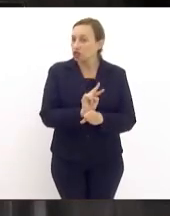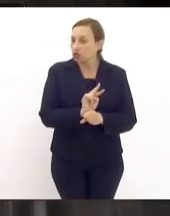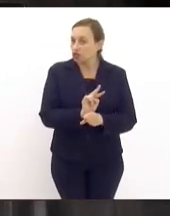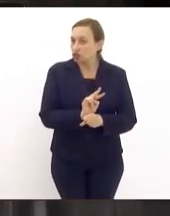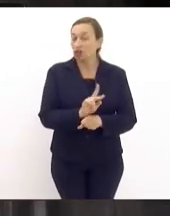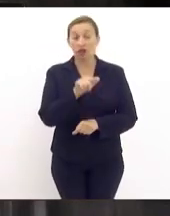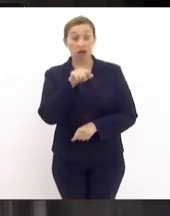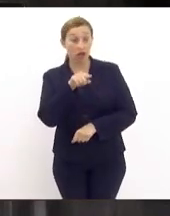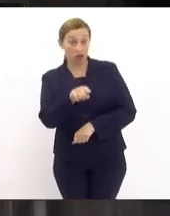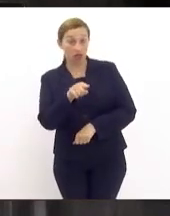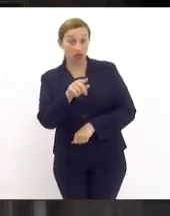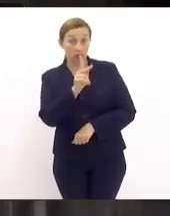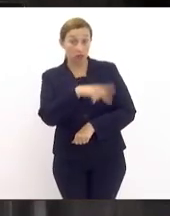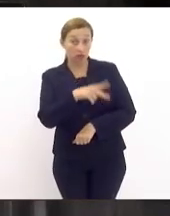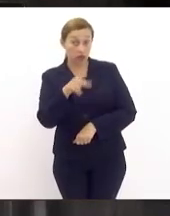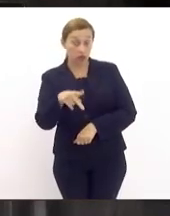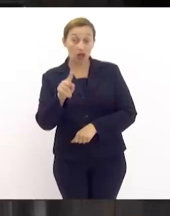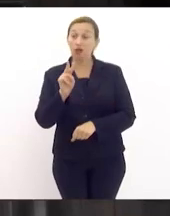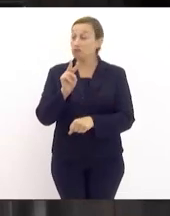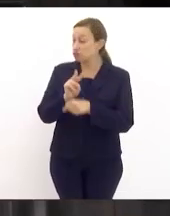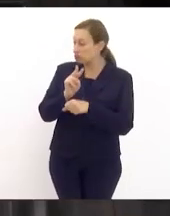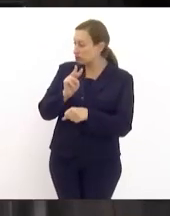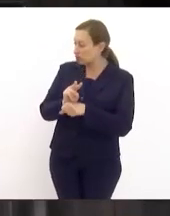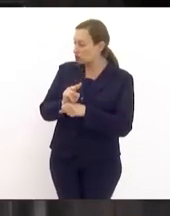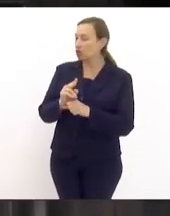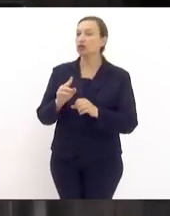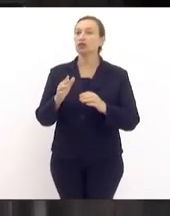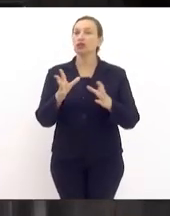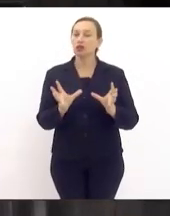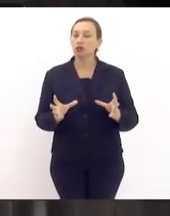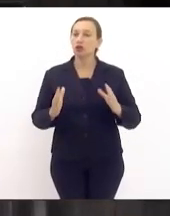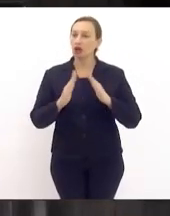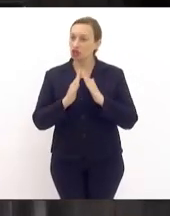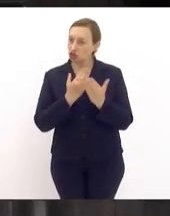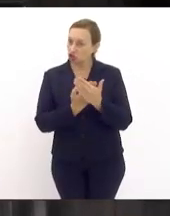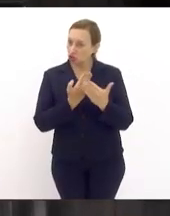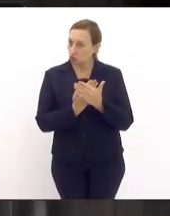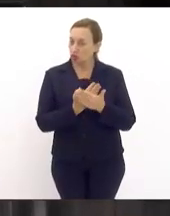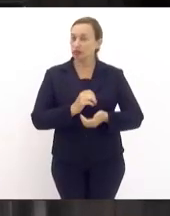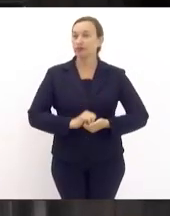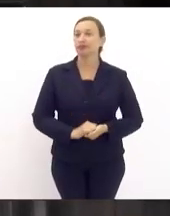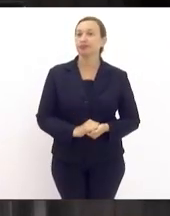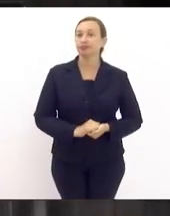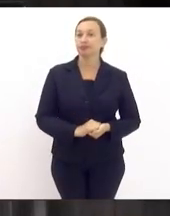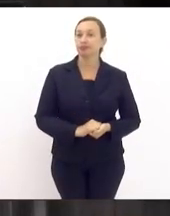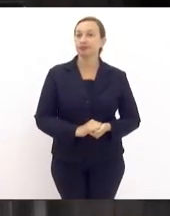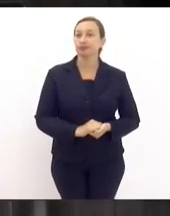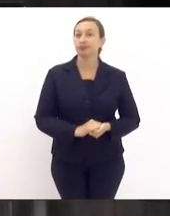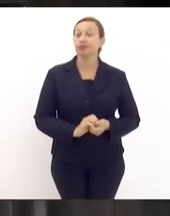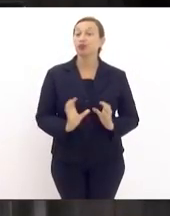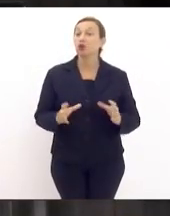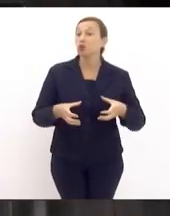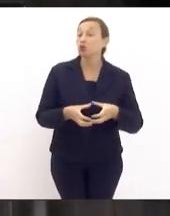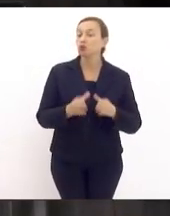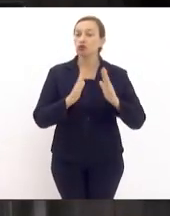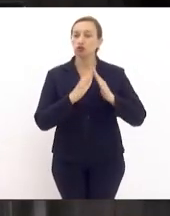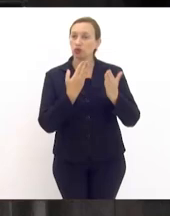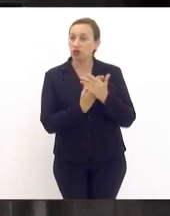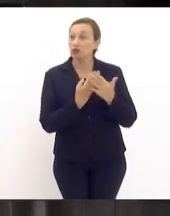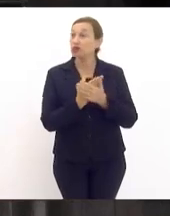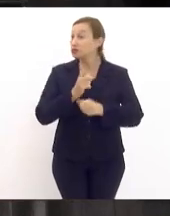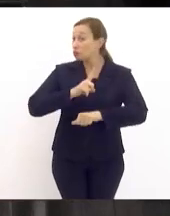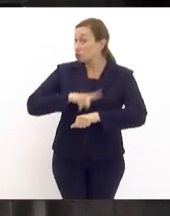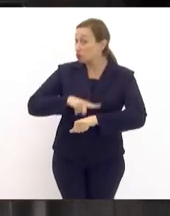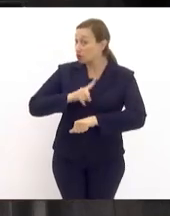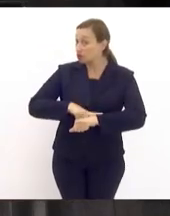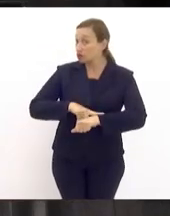essa professora e para proteger essa comunidade escolar. Essa comunidade escolar, nesse momento,